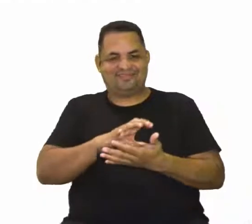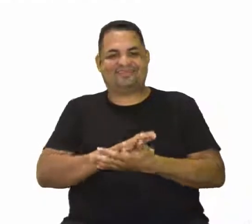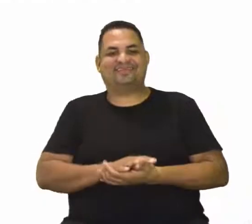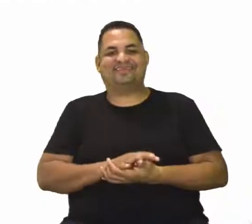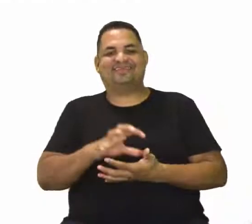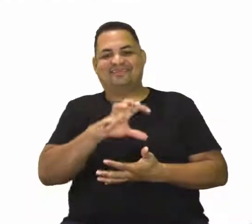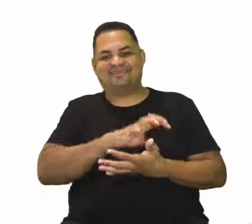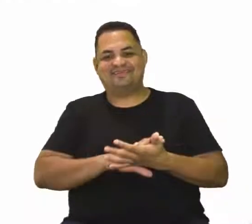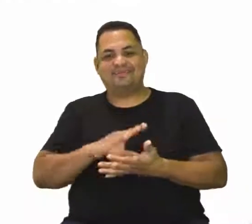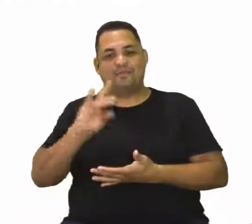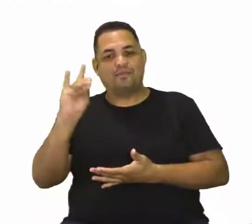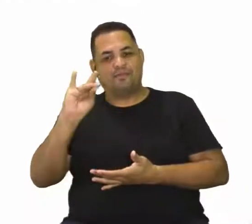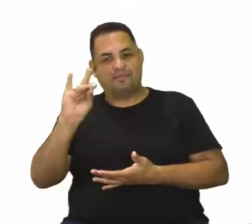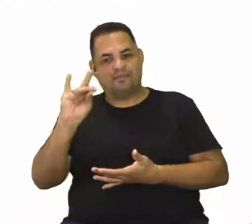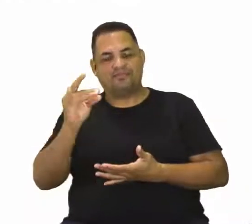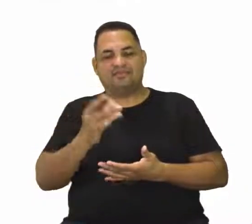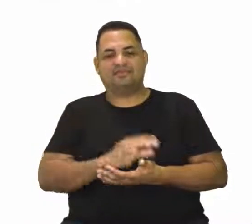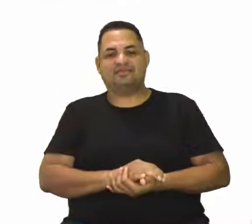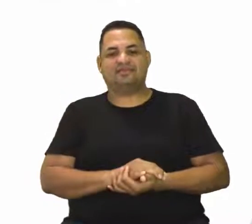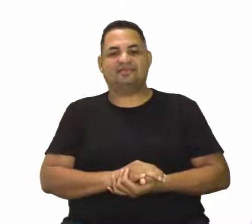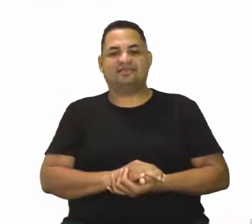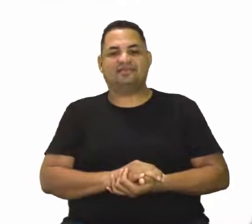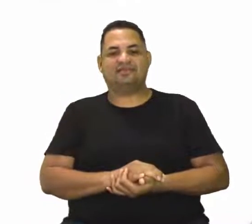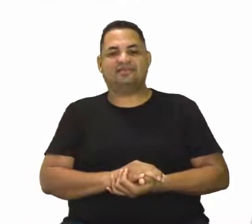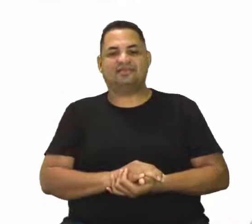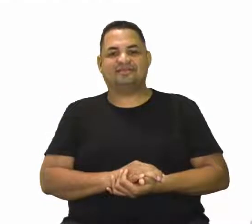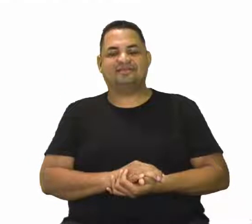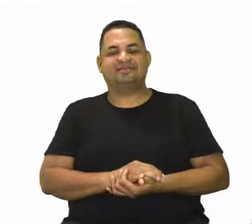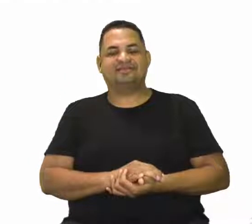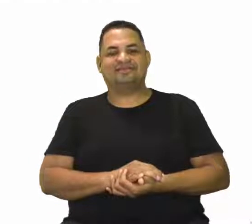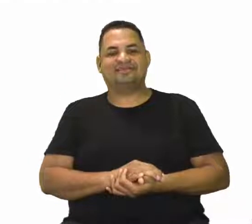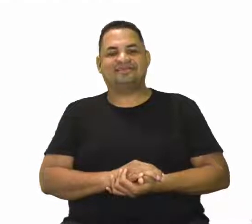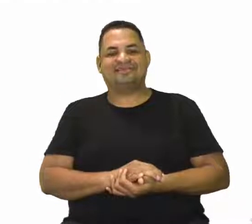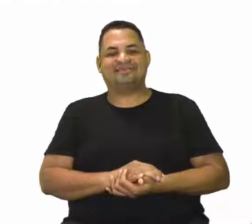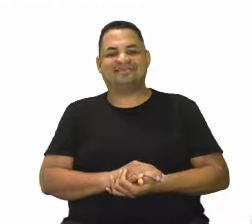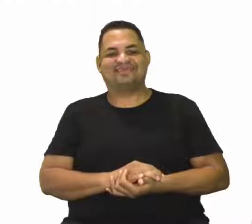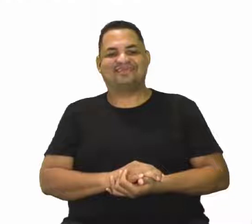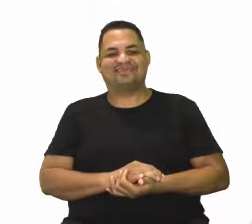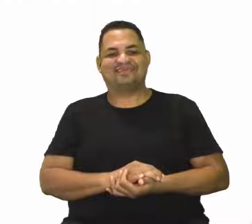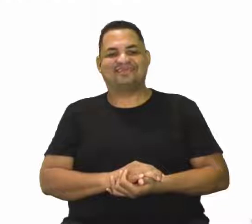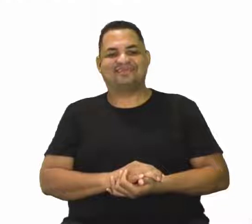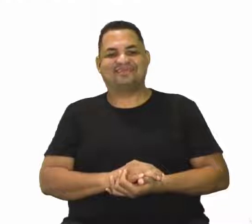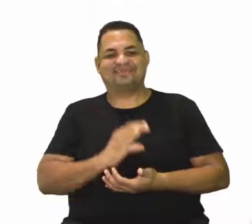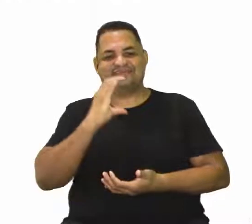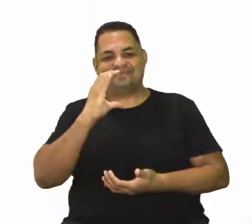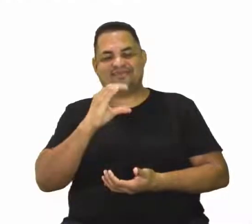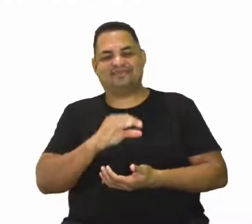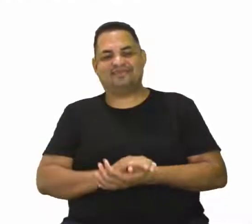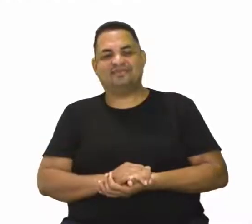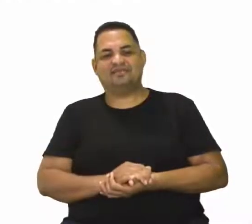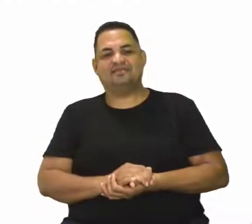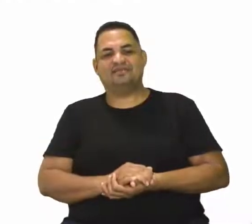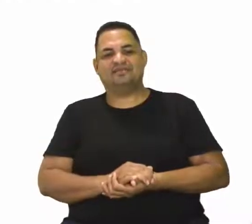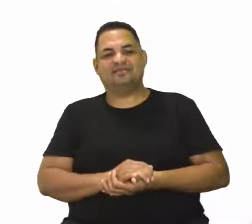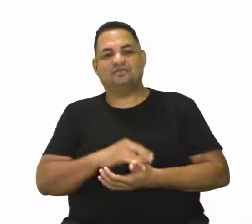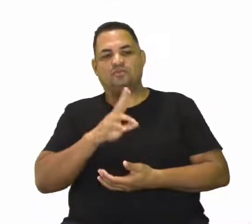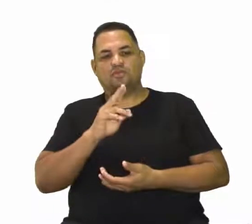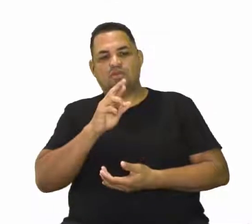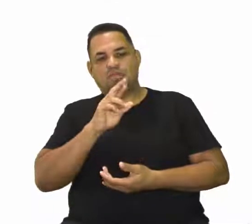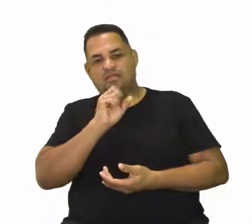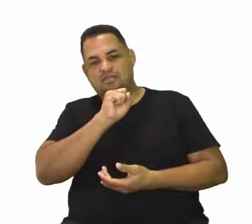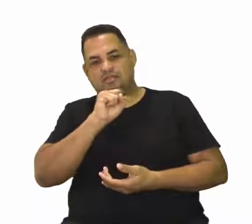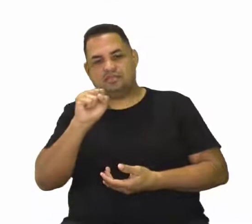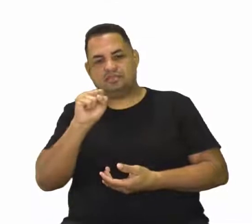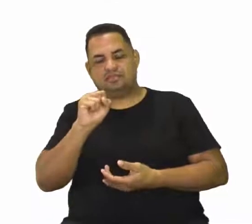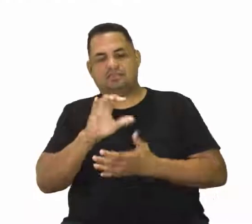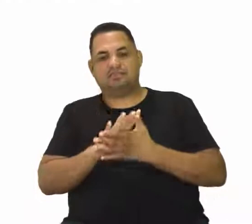a revolução bolivariana largar o Batman tava fazendo ok letras e união